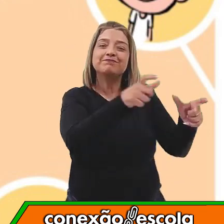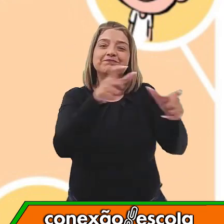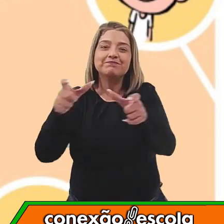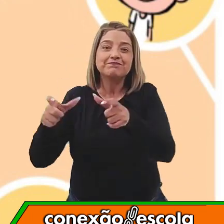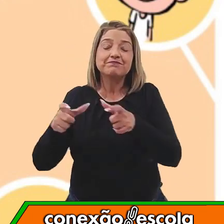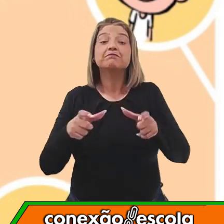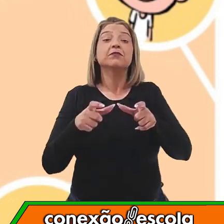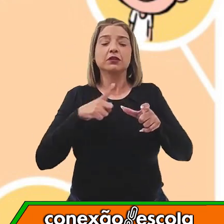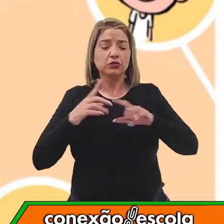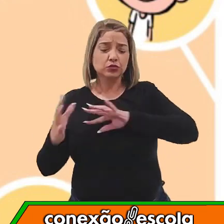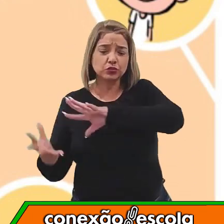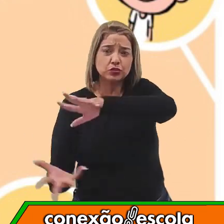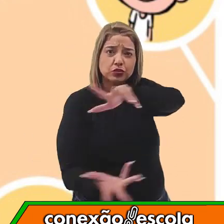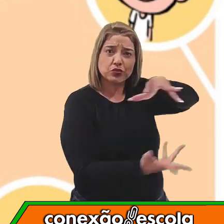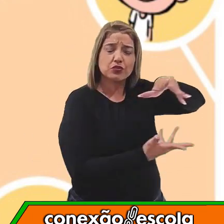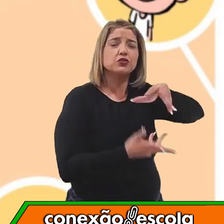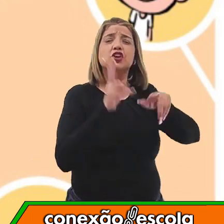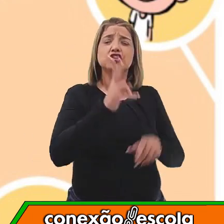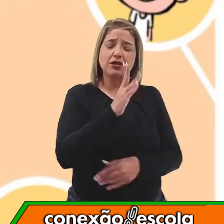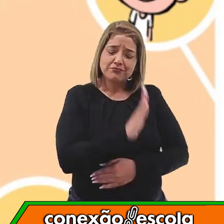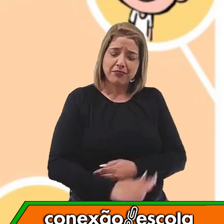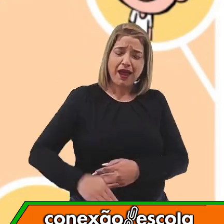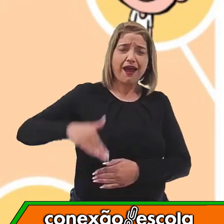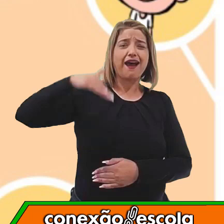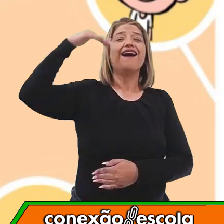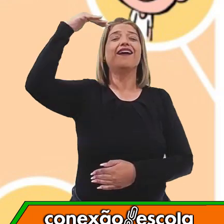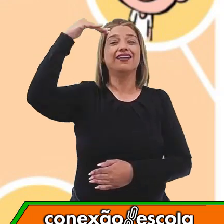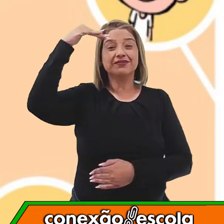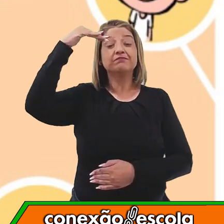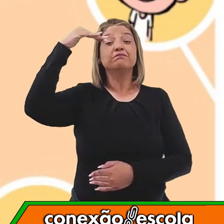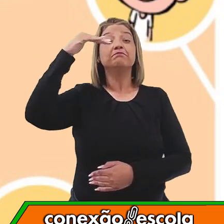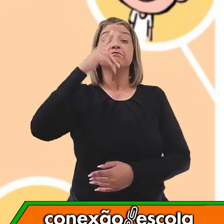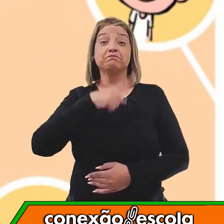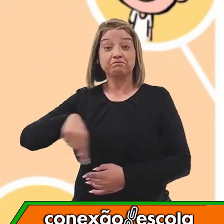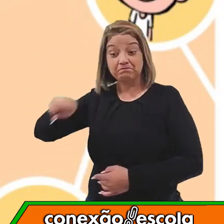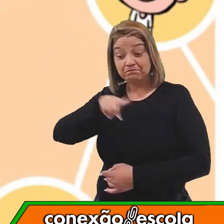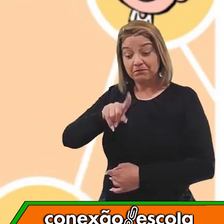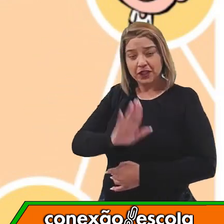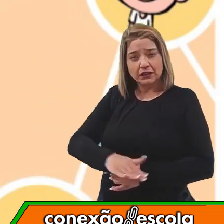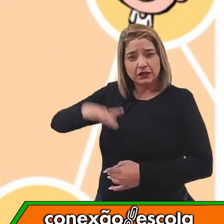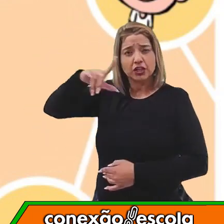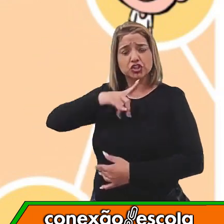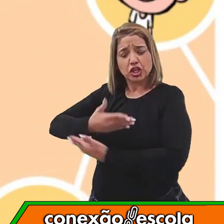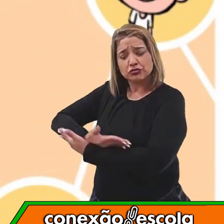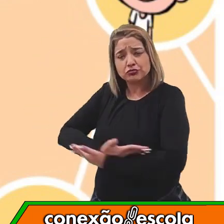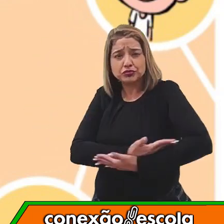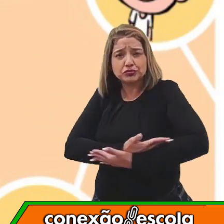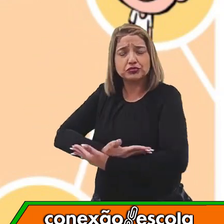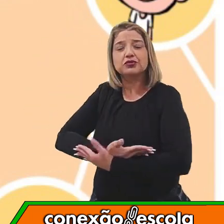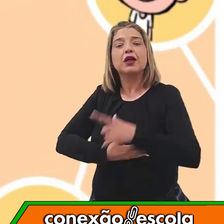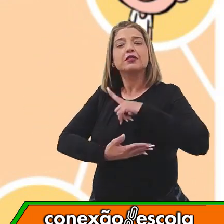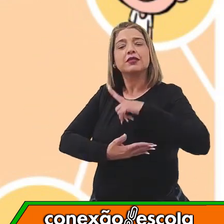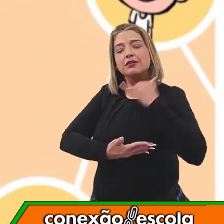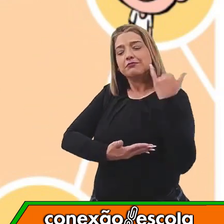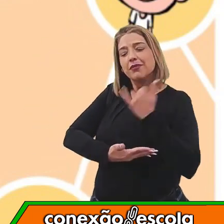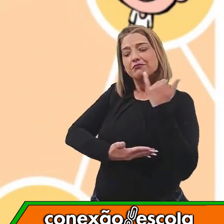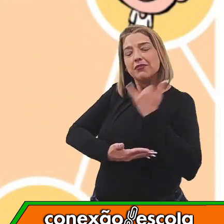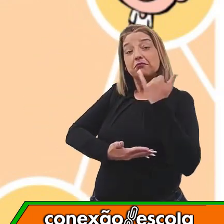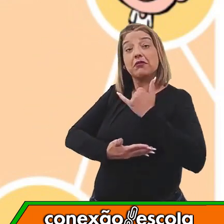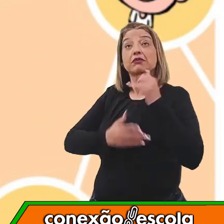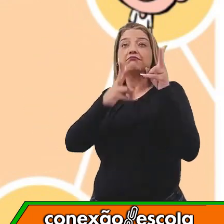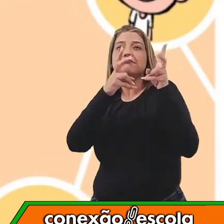e universais desde muito pequenas. É, gente, as crianças, desde bebês, sentem e escutam a vida por meio